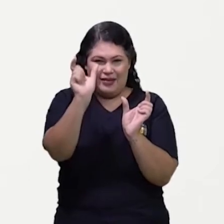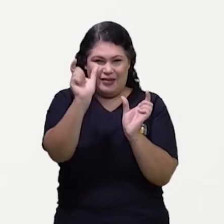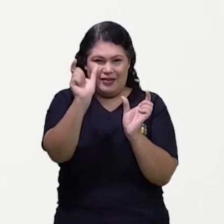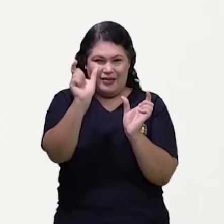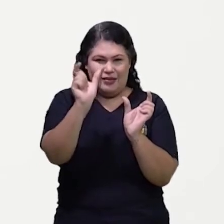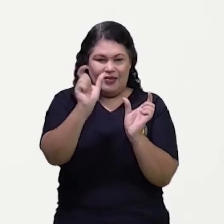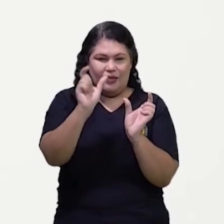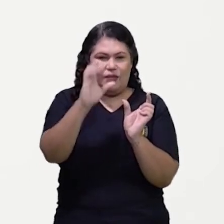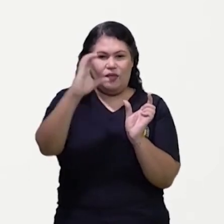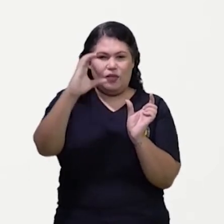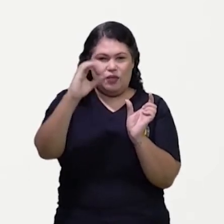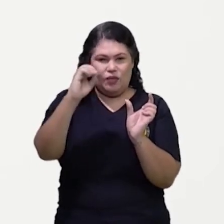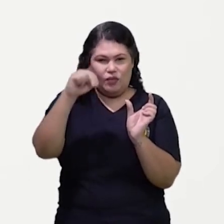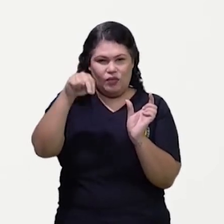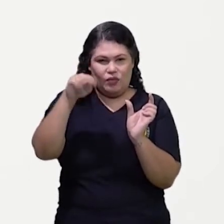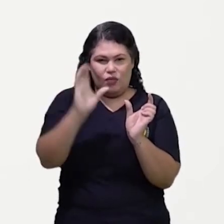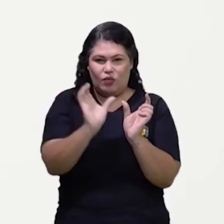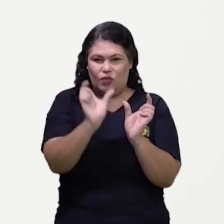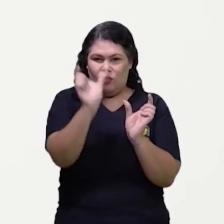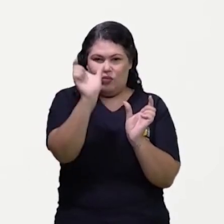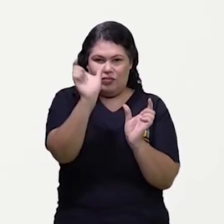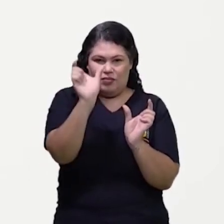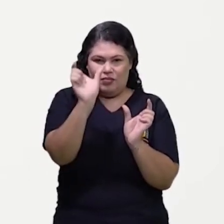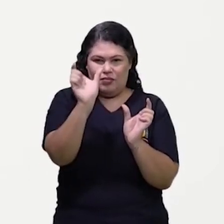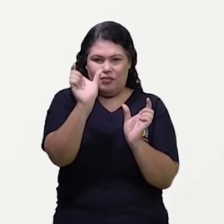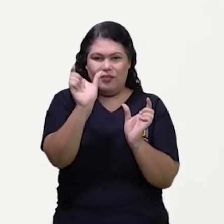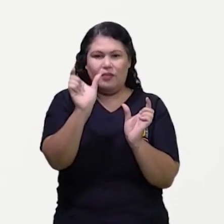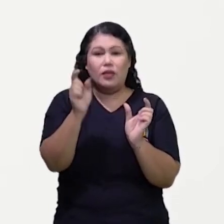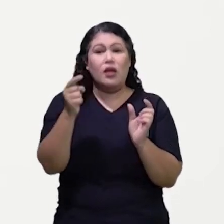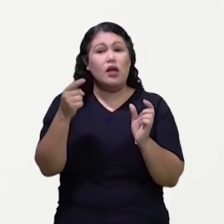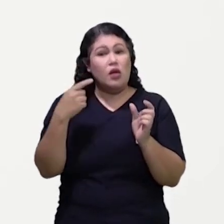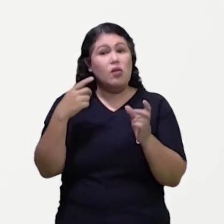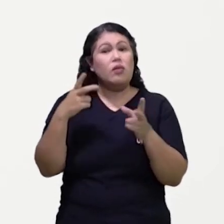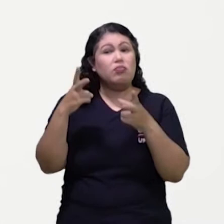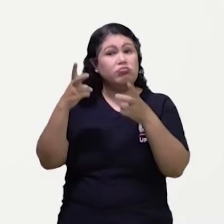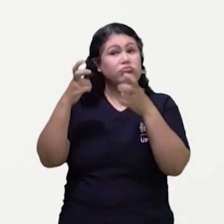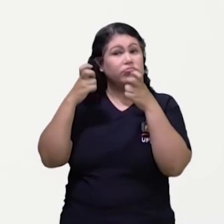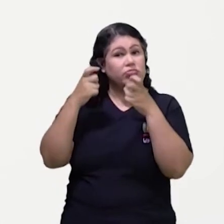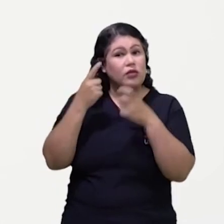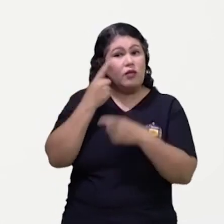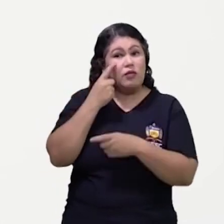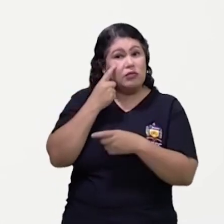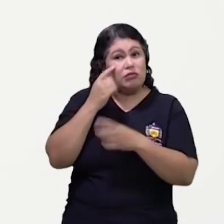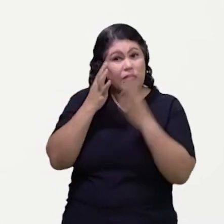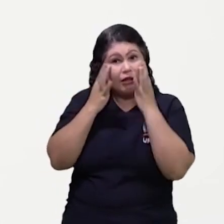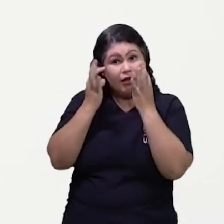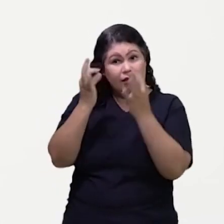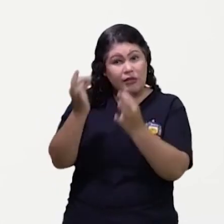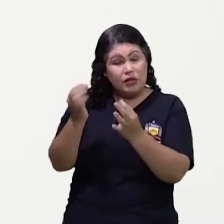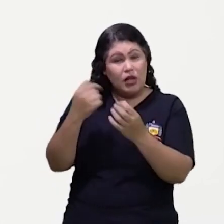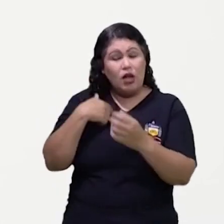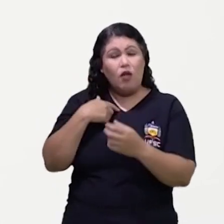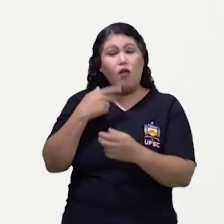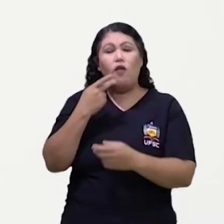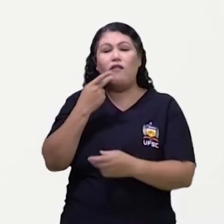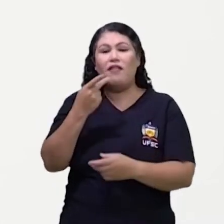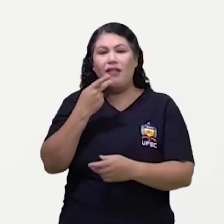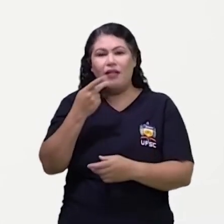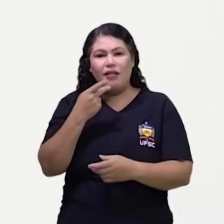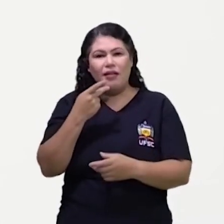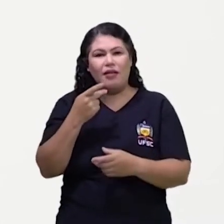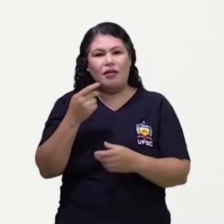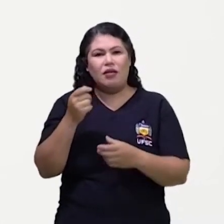tem? Ok? É justamente aonde eu quero que vocês identifiquem. Eu vou repronunciar a palavra novamente